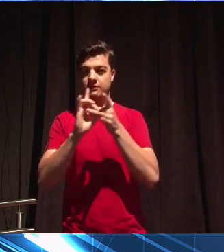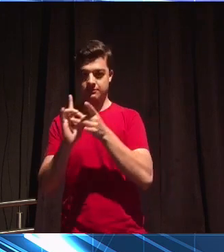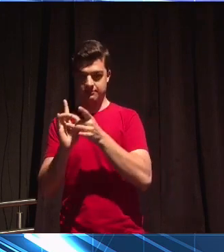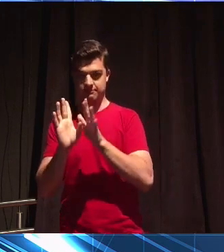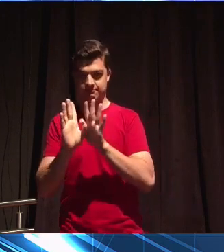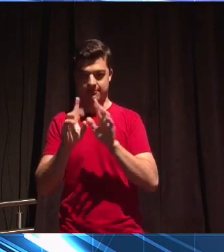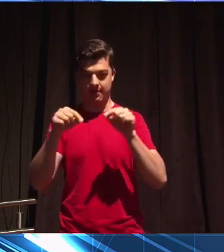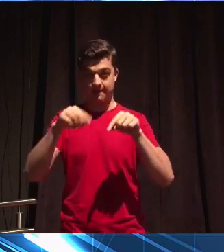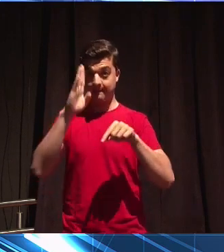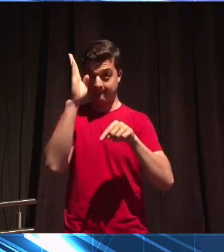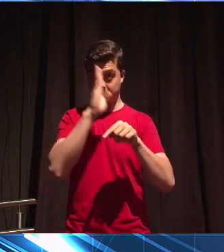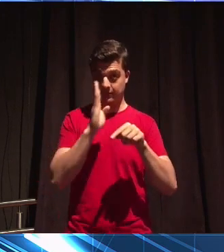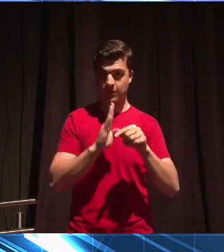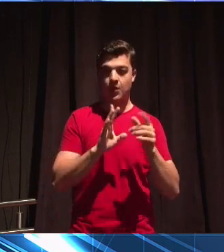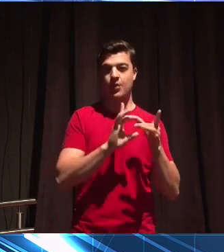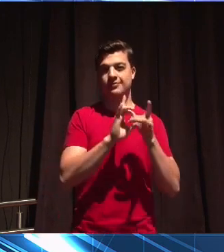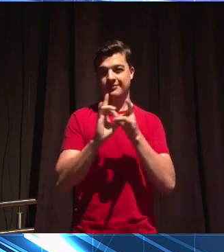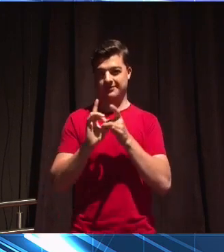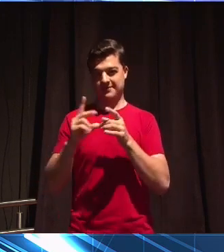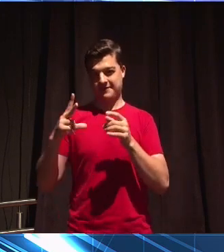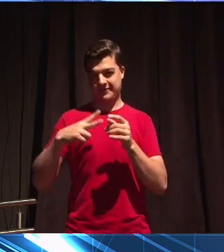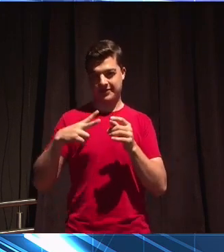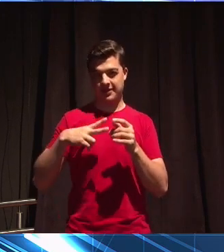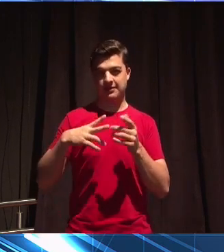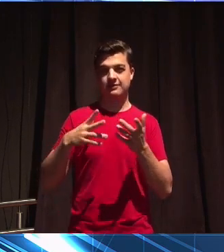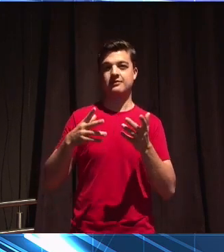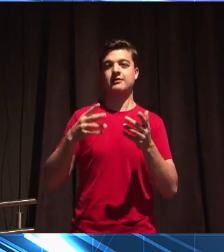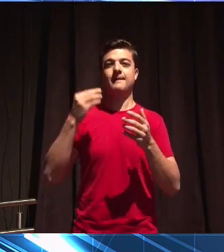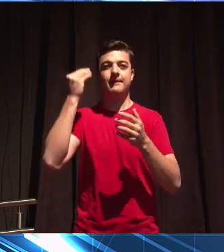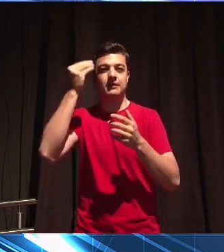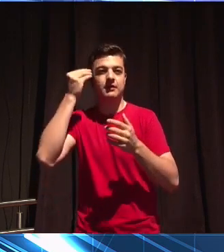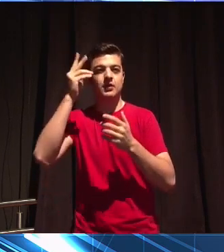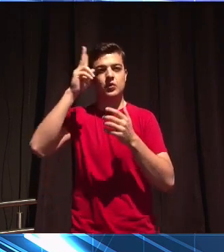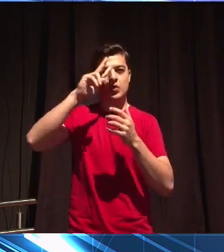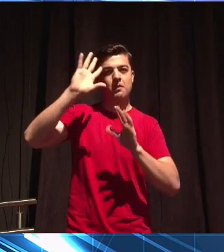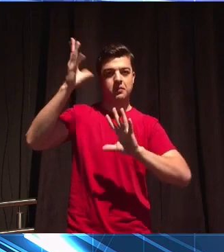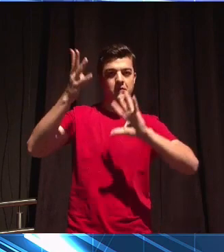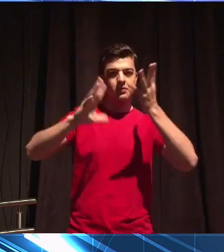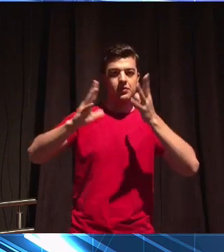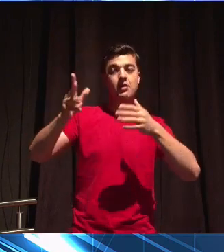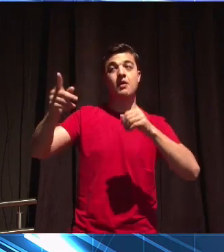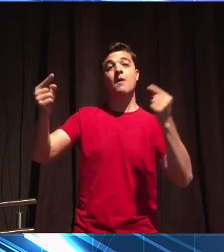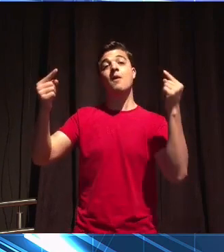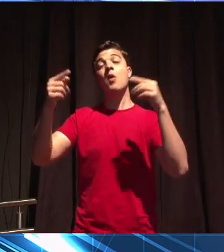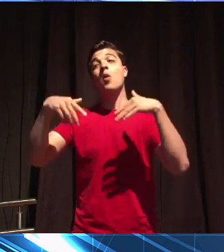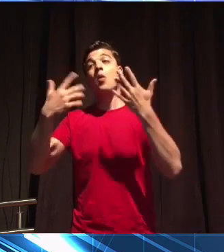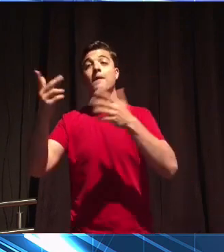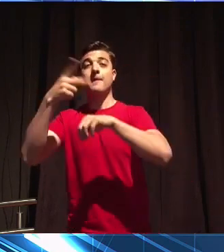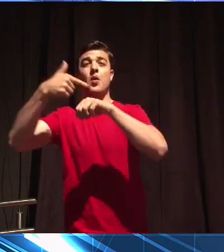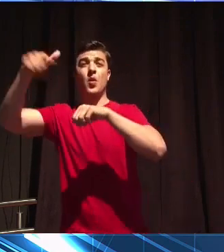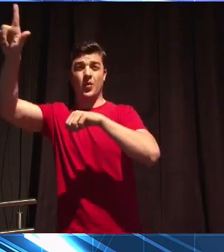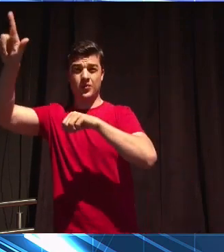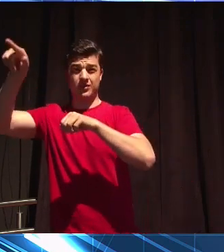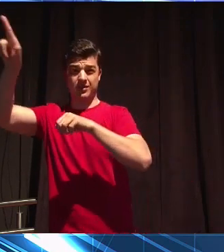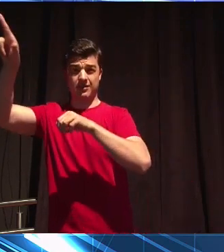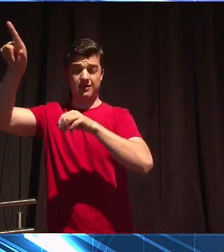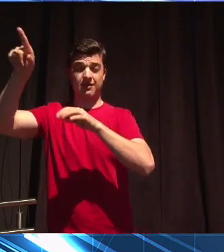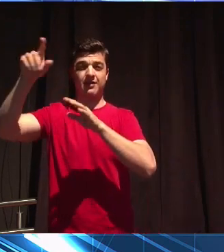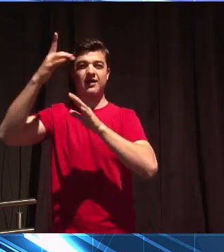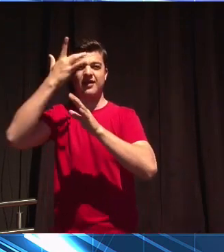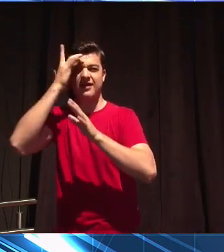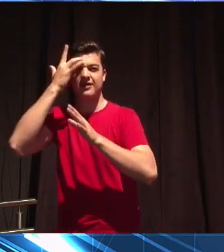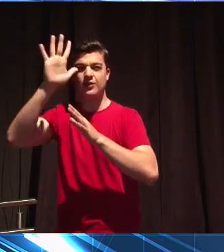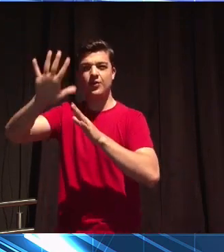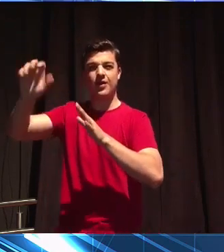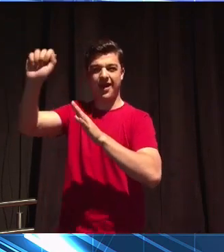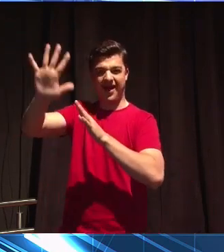ter em um país que, onde as experiências são totalmente diferentes, um país no Oriente, por exemplo. Então, não é um contexto exatamente muito